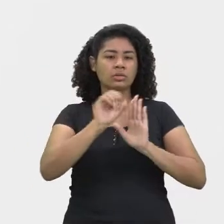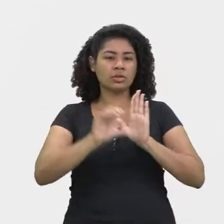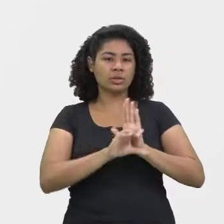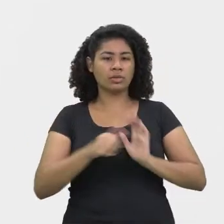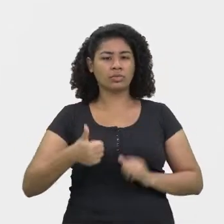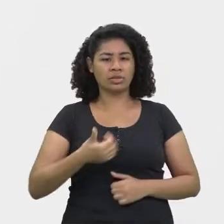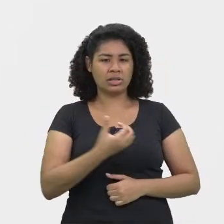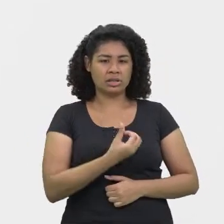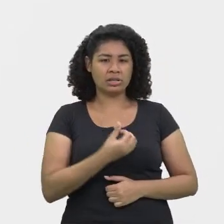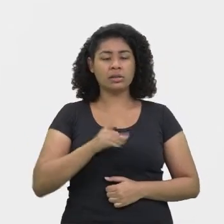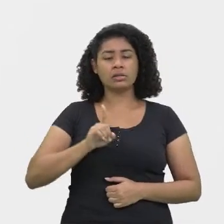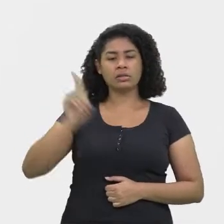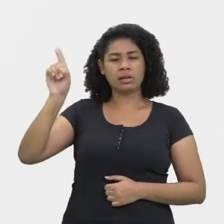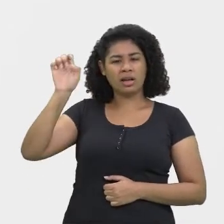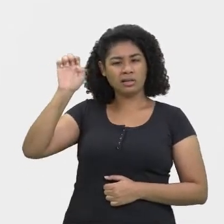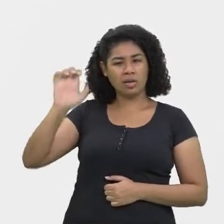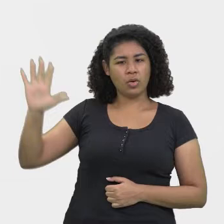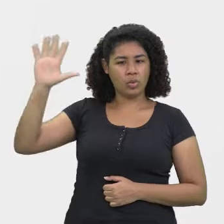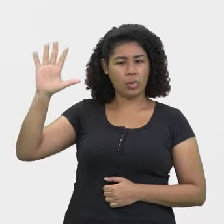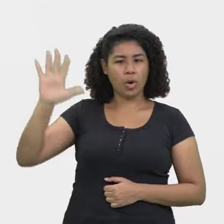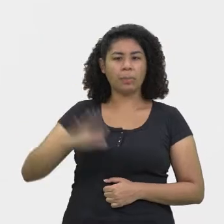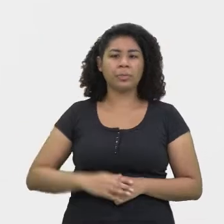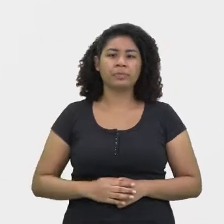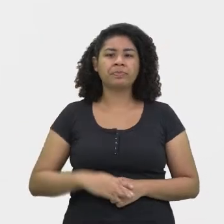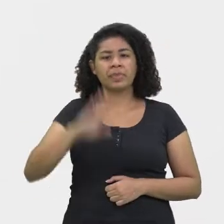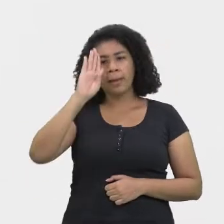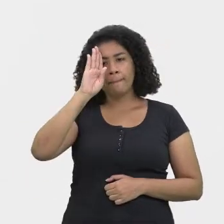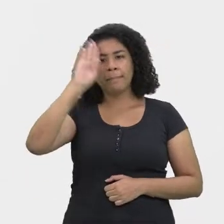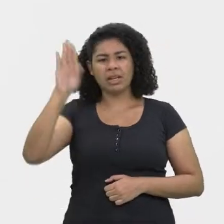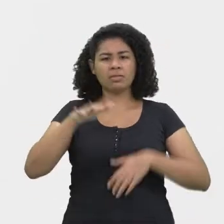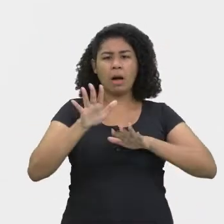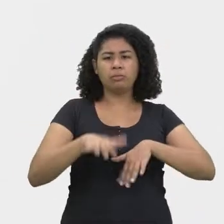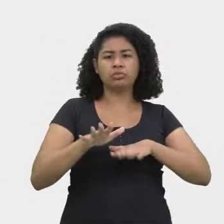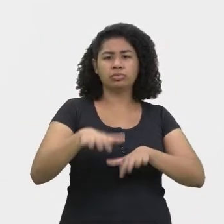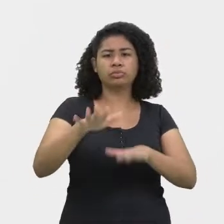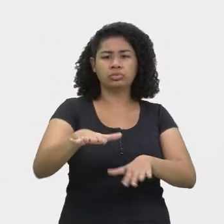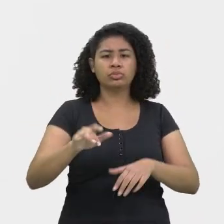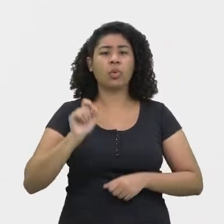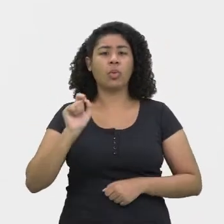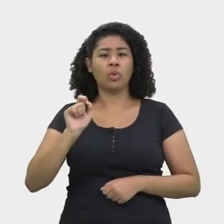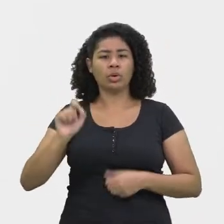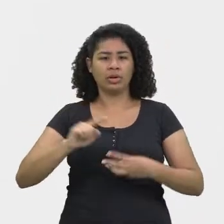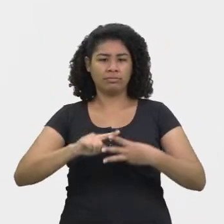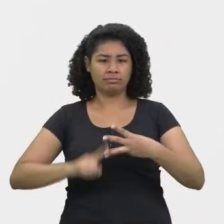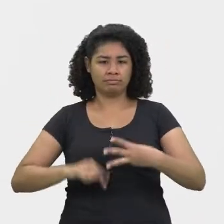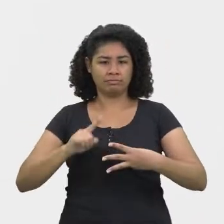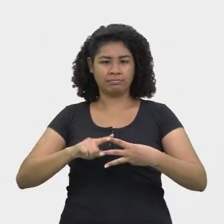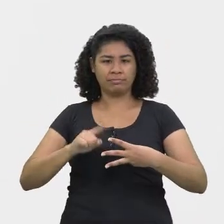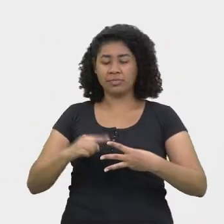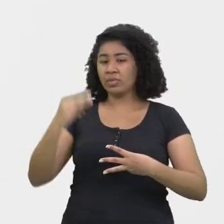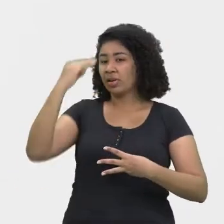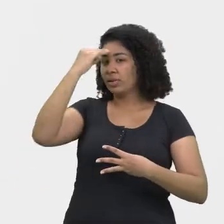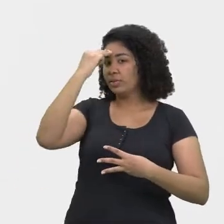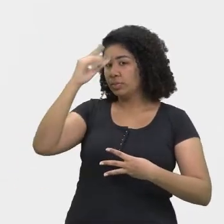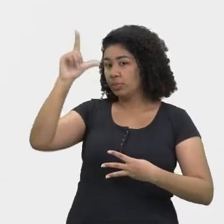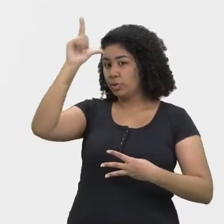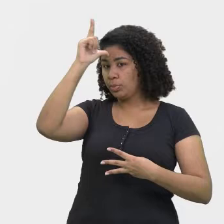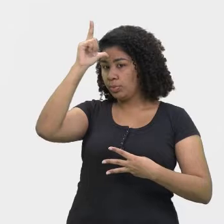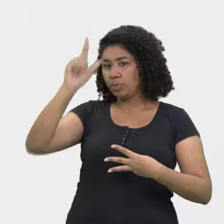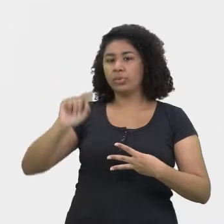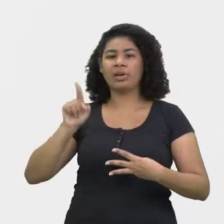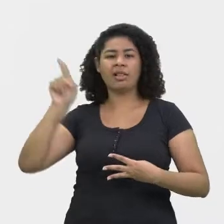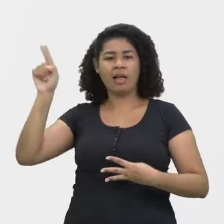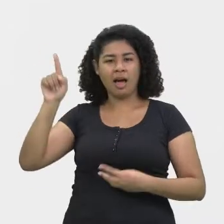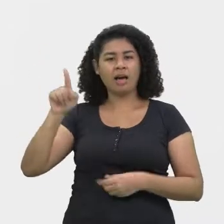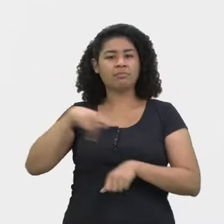XVI, teve como principais movimentos, a Reforma Luterana, que aconteceu na Alemanha,